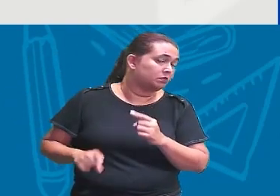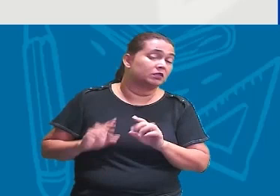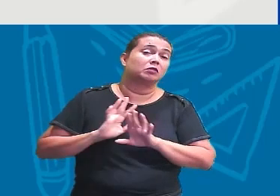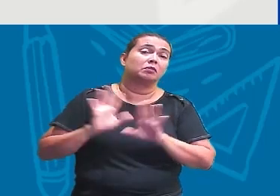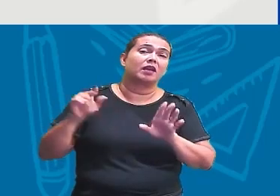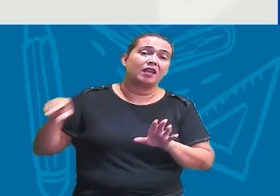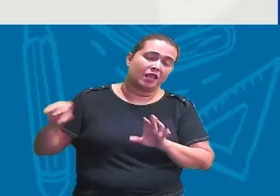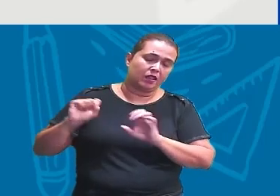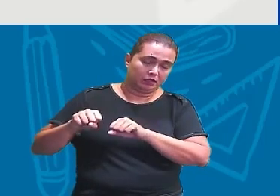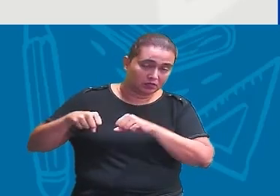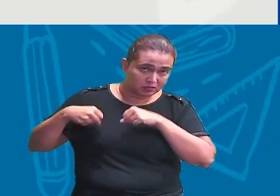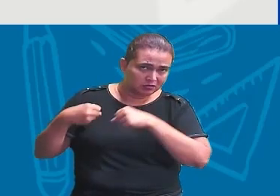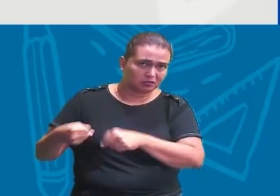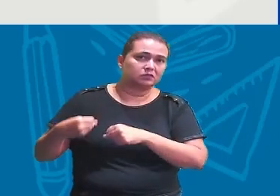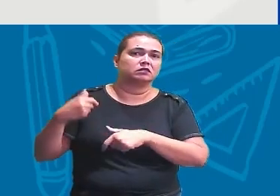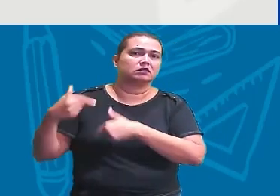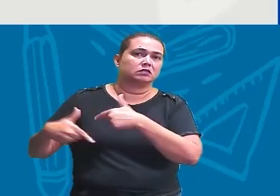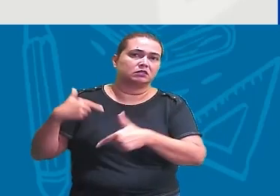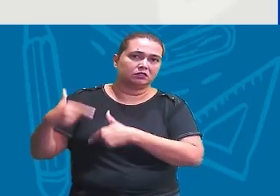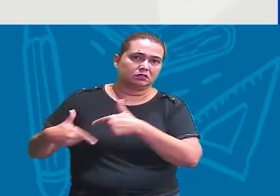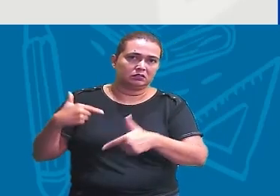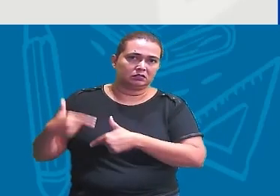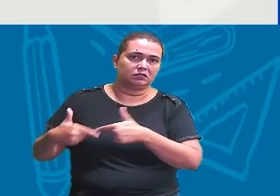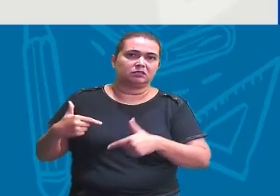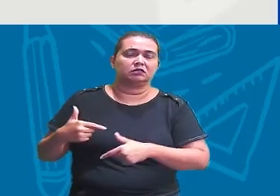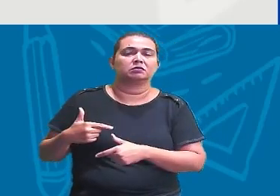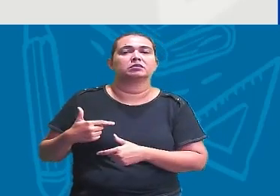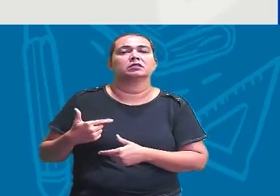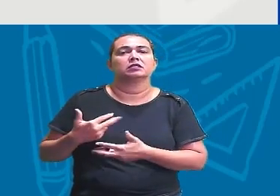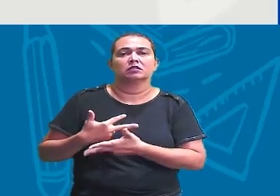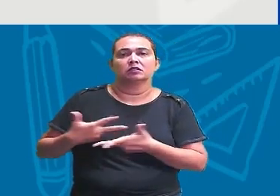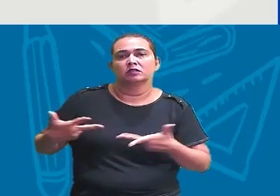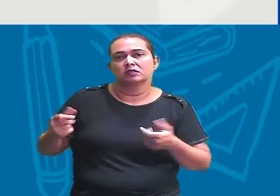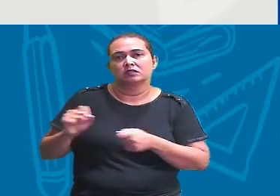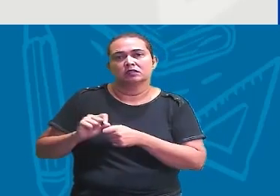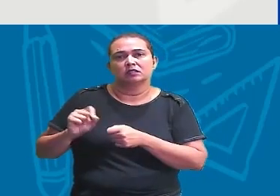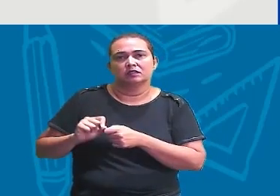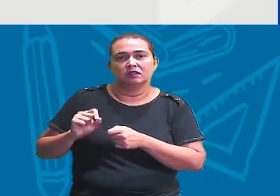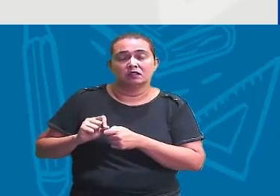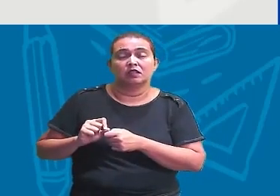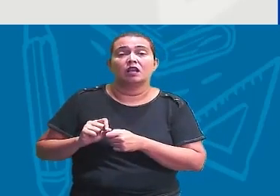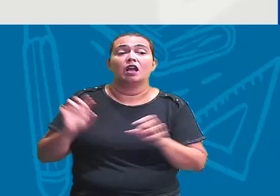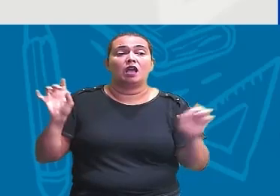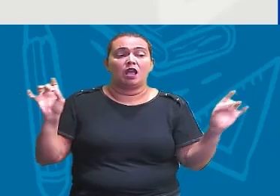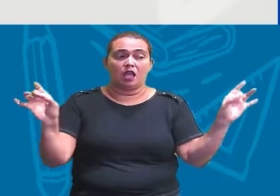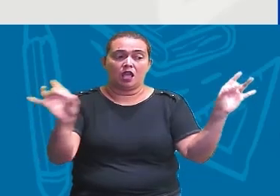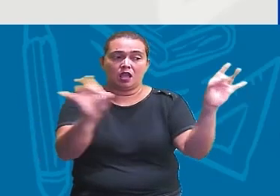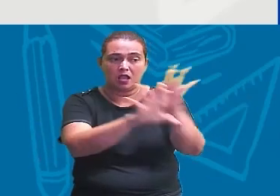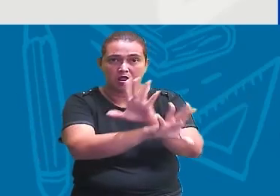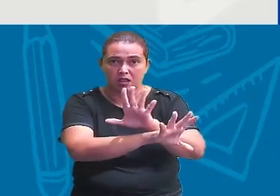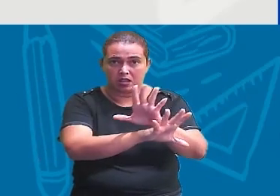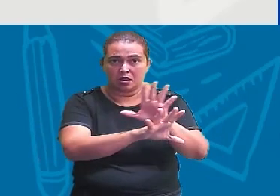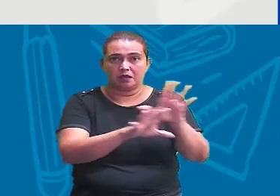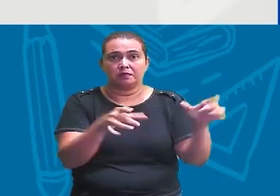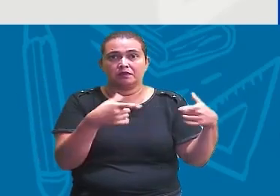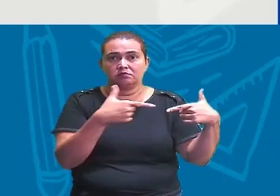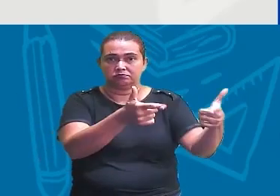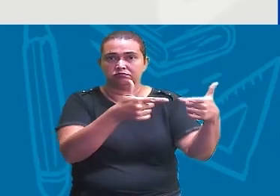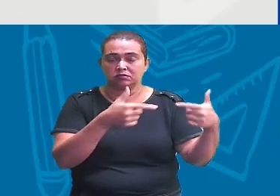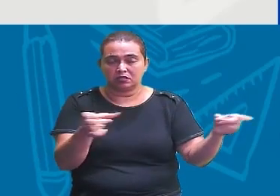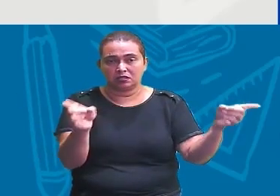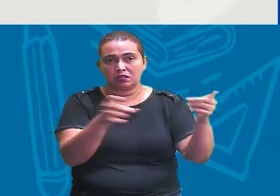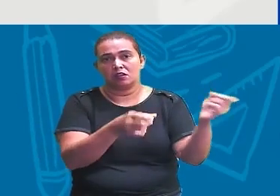elas sustentaram esses países. Depois que o conflito acaba e os homens voltam, né, para os países,